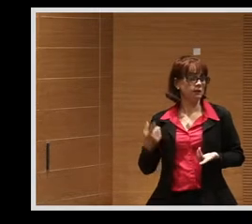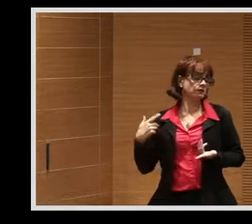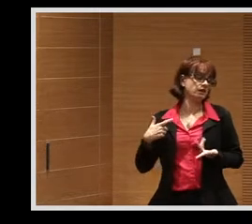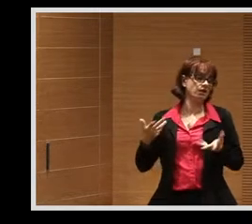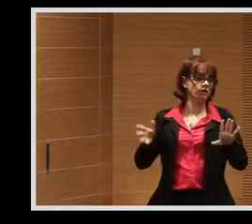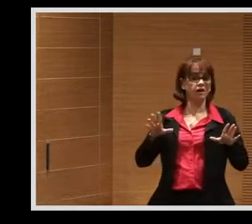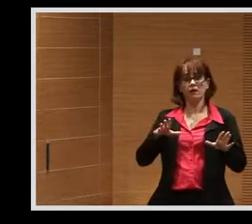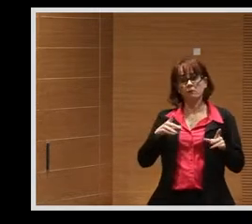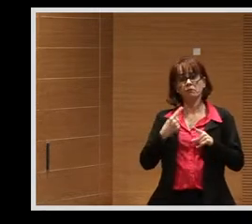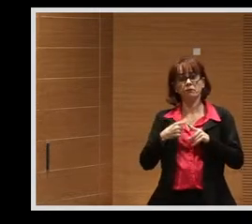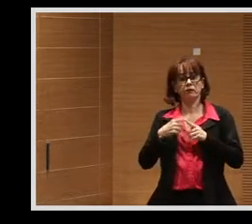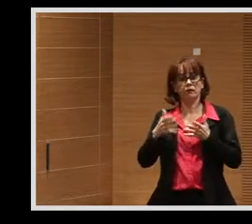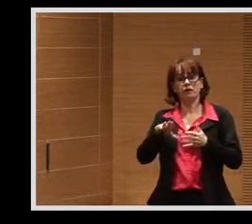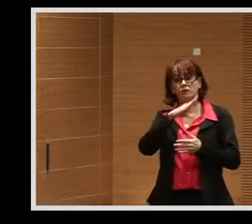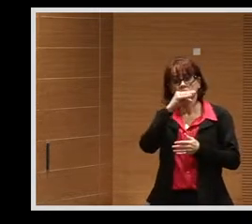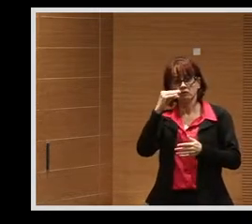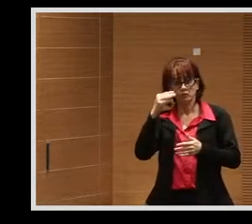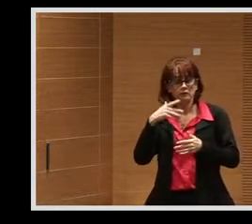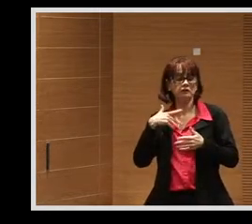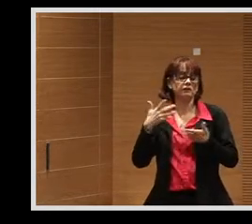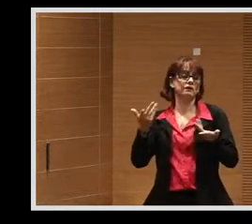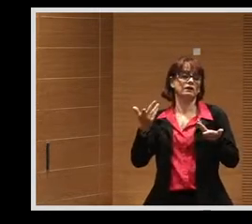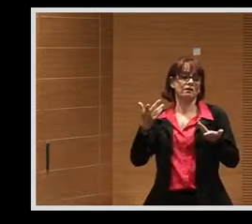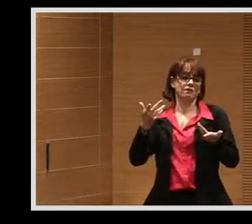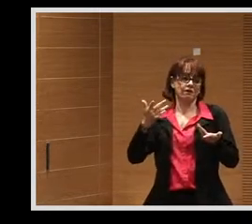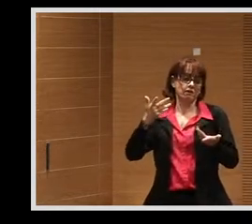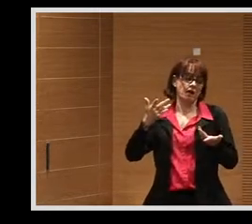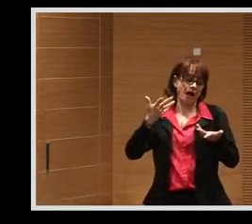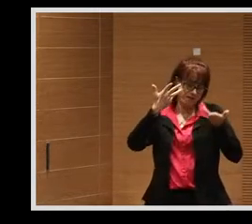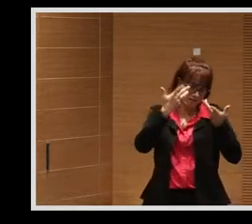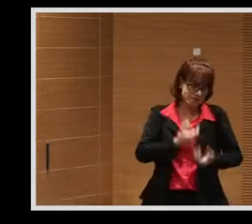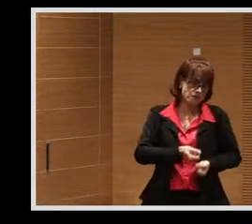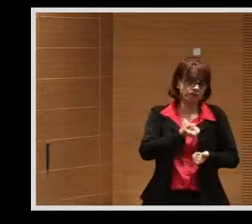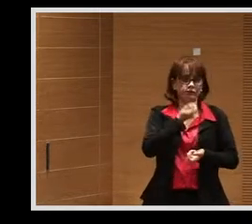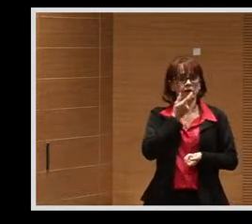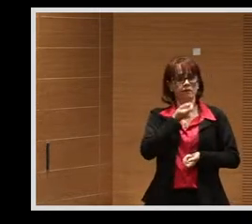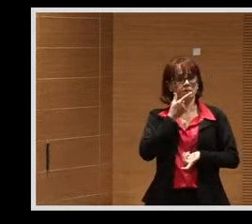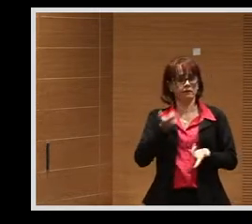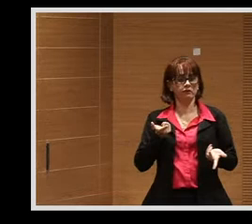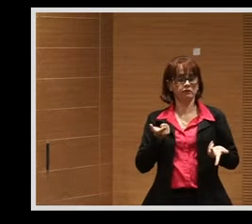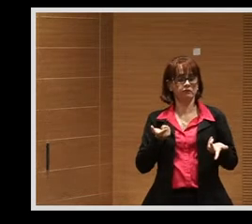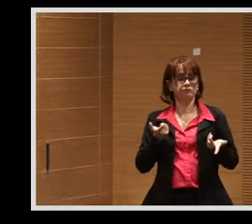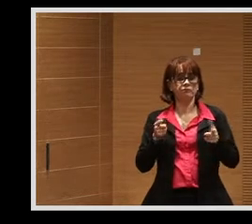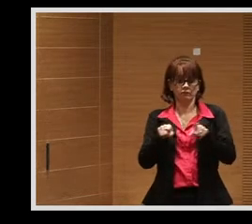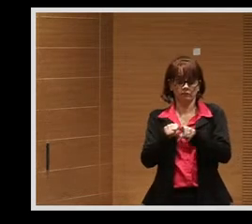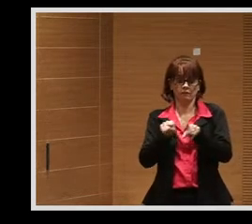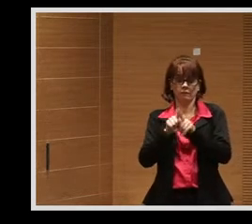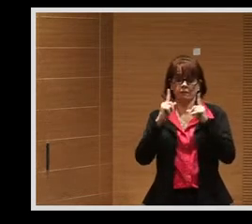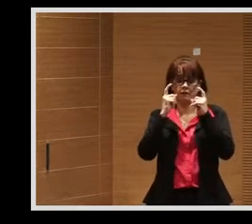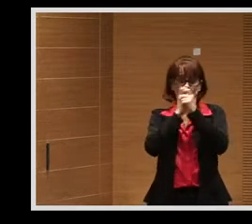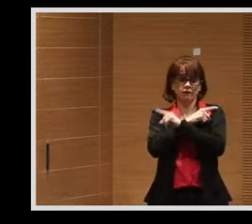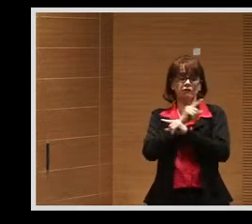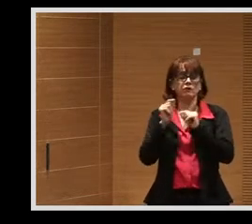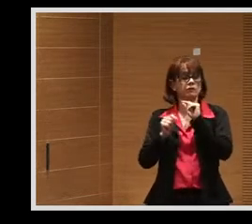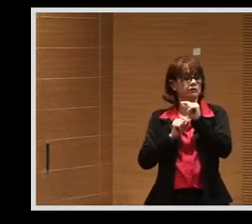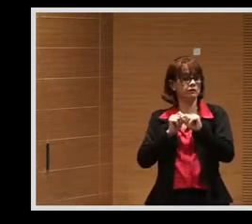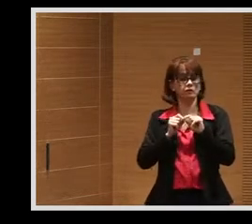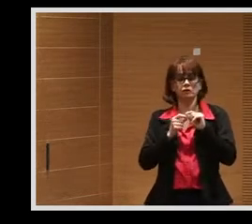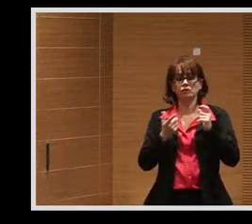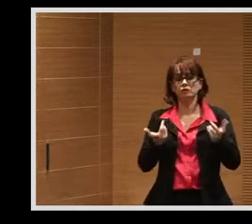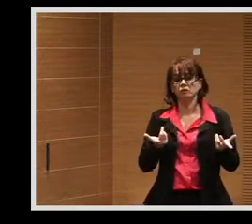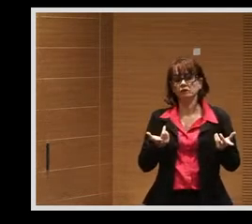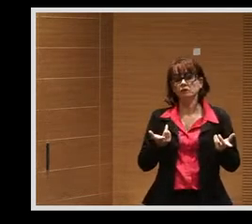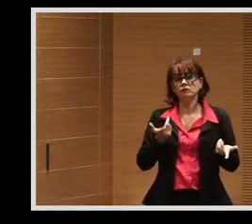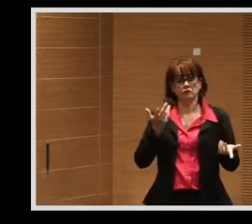submissão à medicação. E as dificuldades dos profissionais de